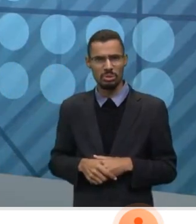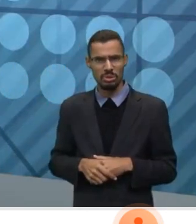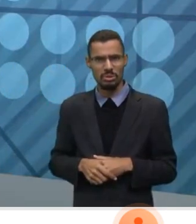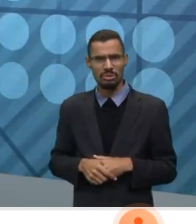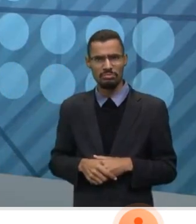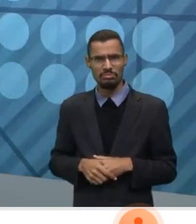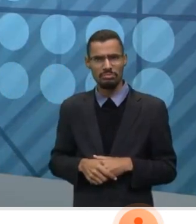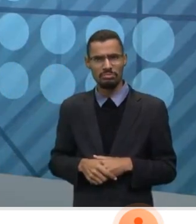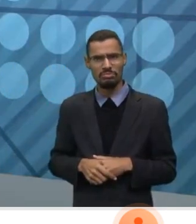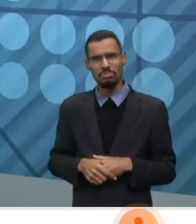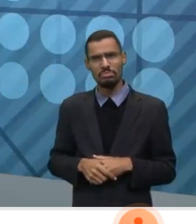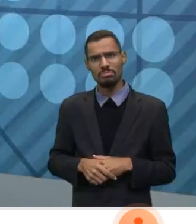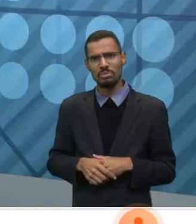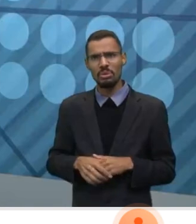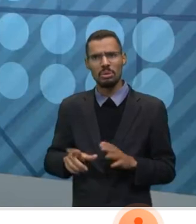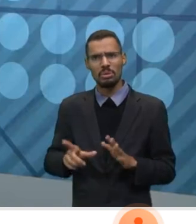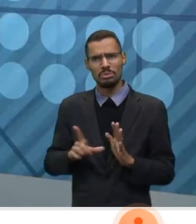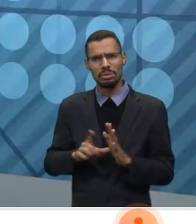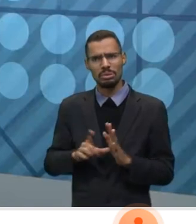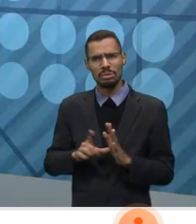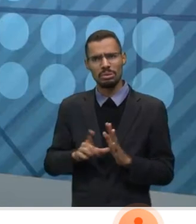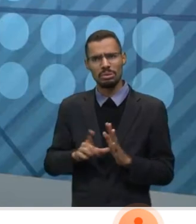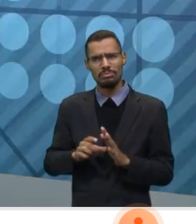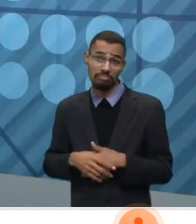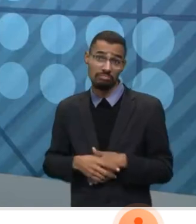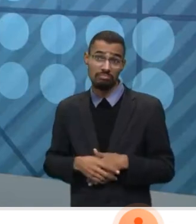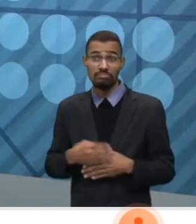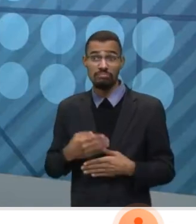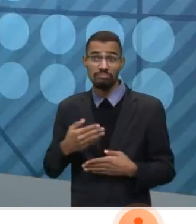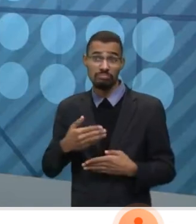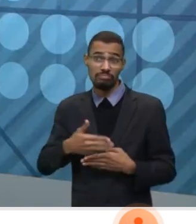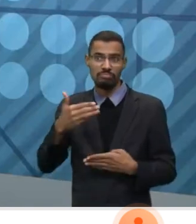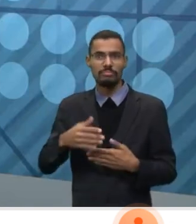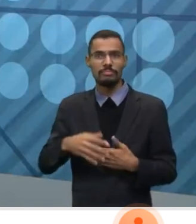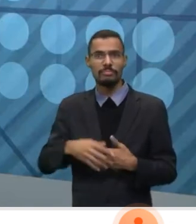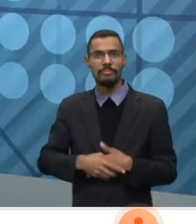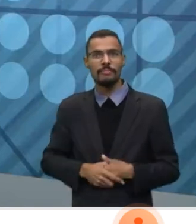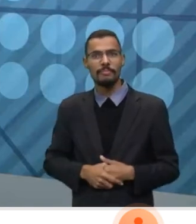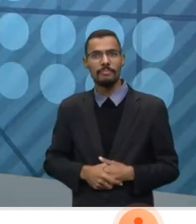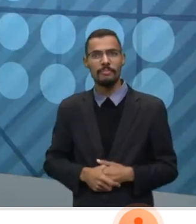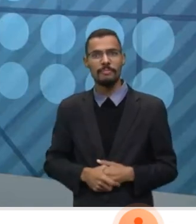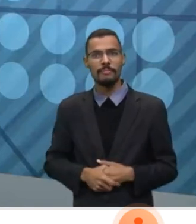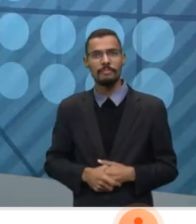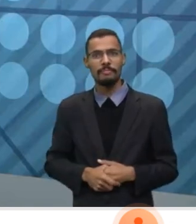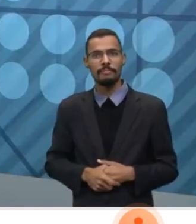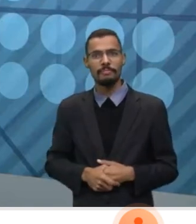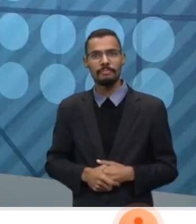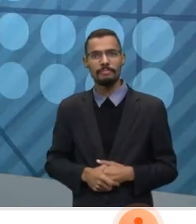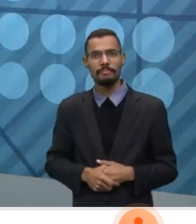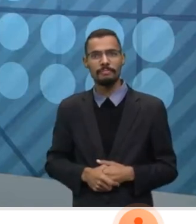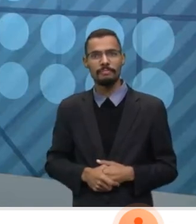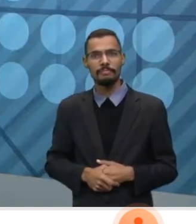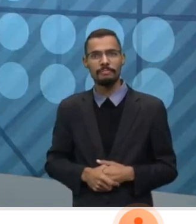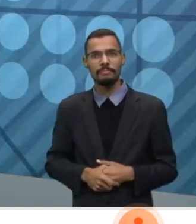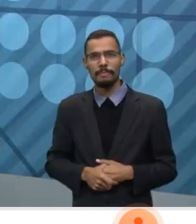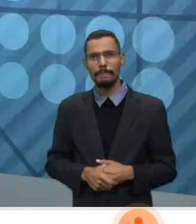loja ou loja, você ir. A outra, você vai ao trabalho amanhã,